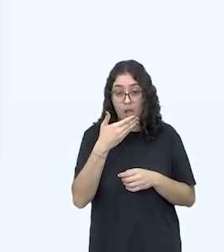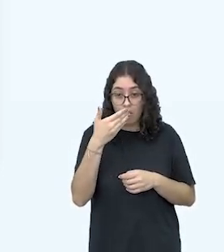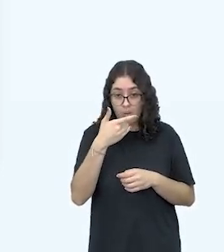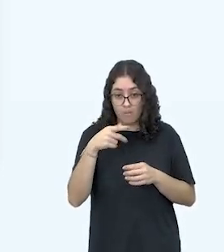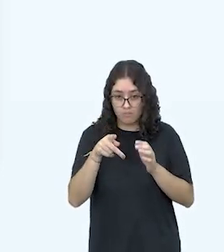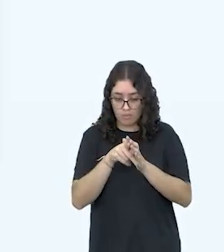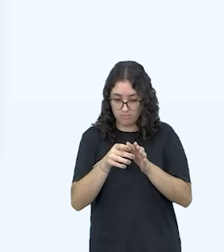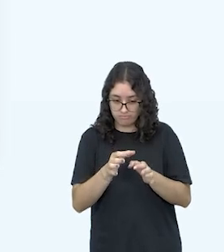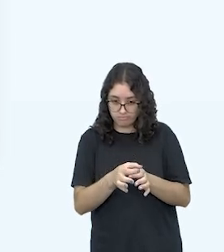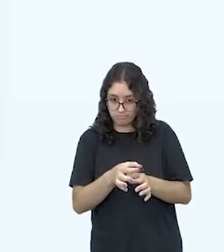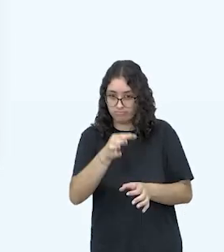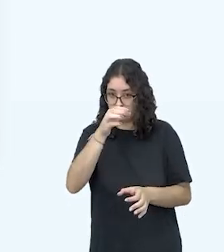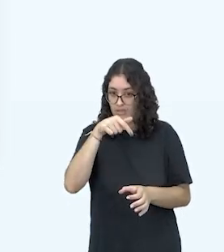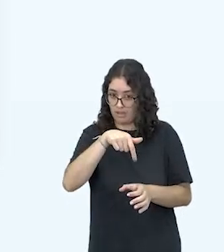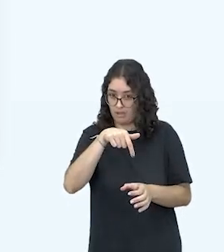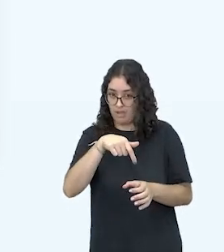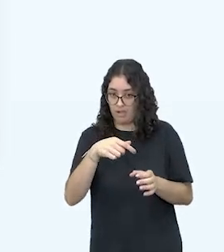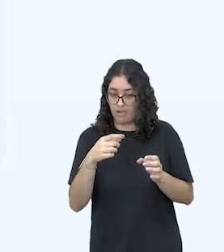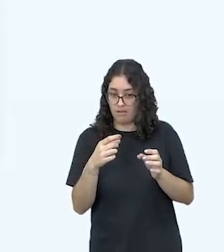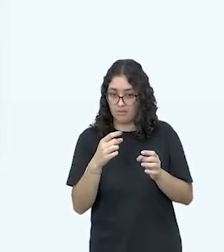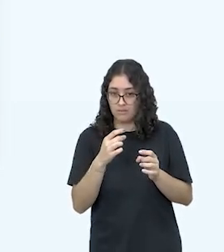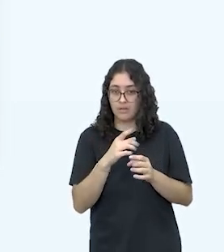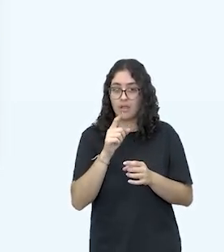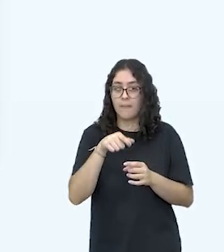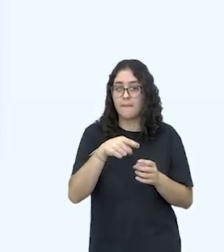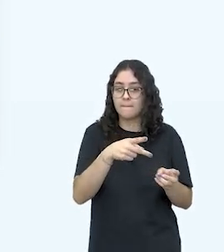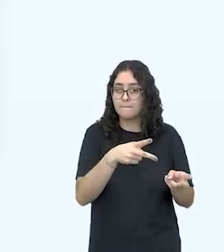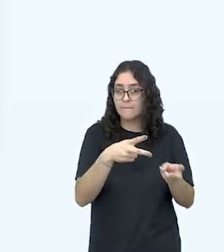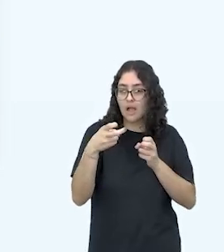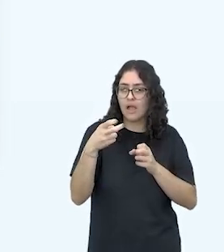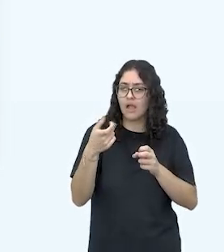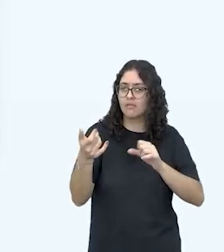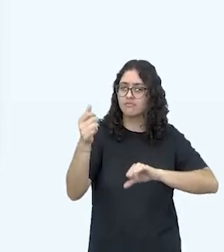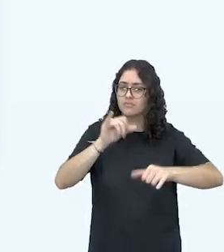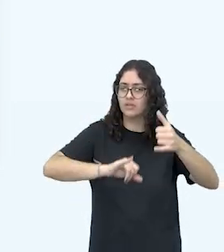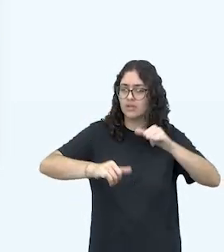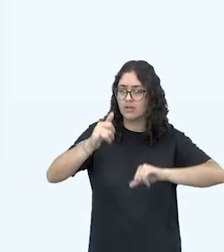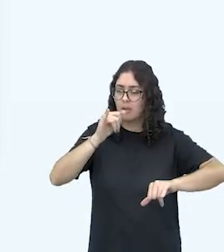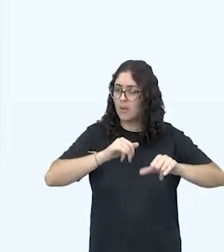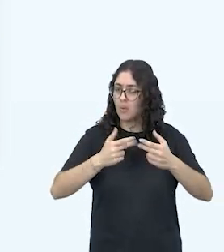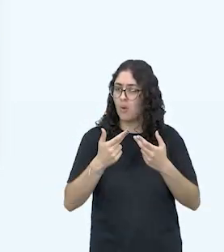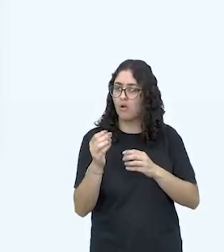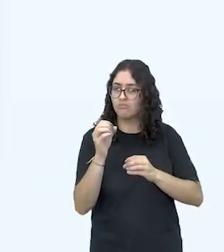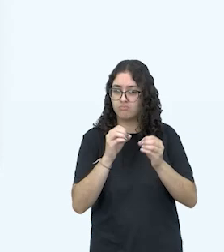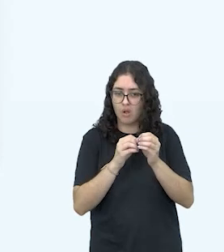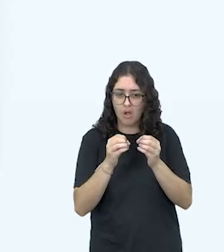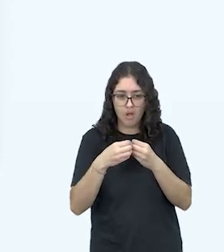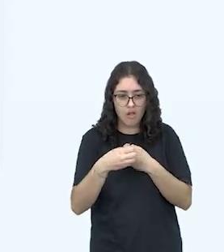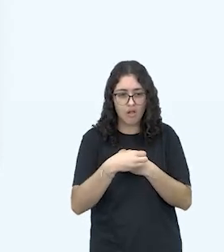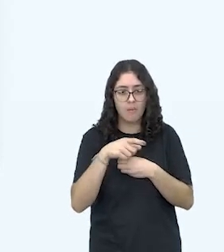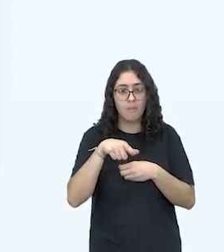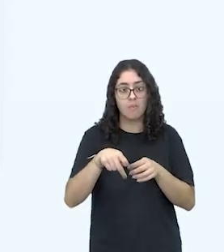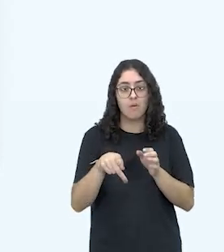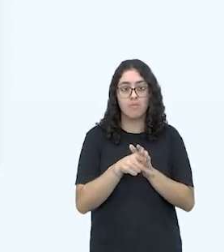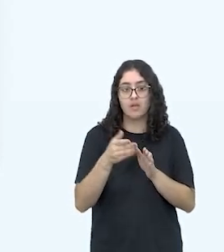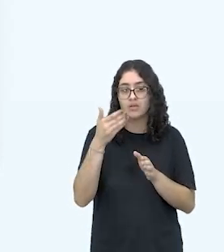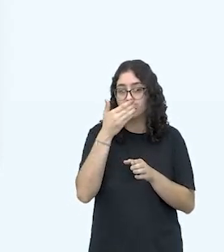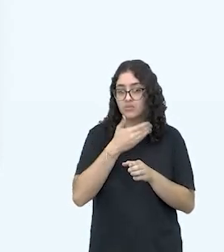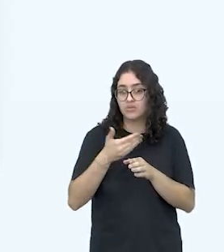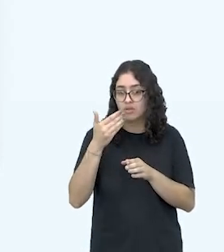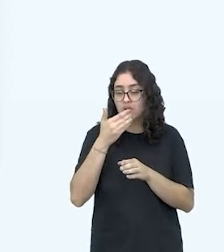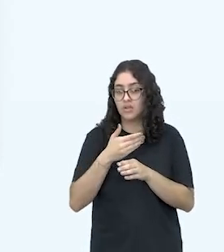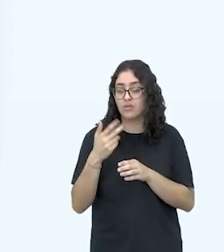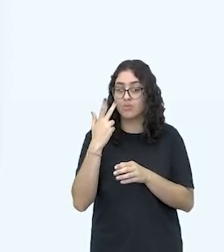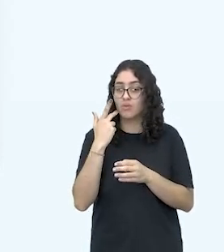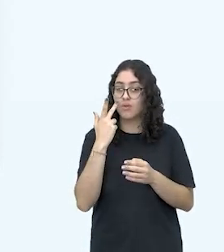produzido pela cana-de-açúcar transgênico é idêntico quimicamente, molecularmente, ao açúcar produzido por